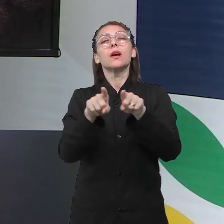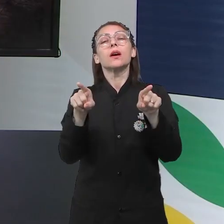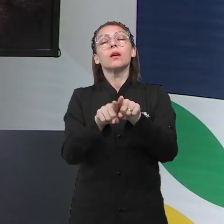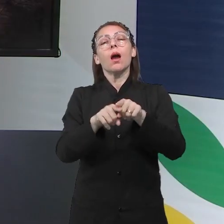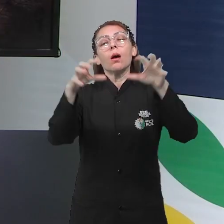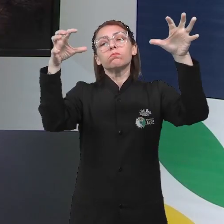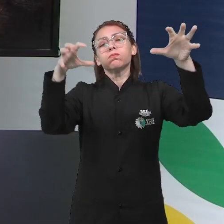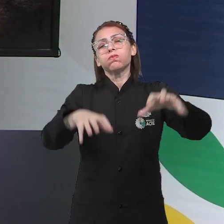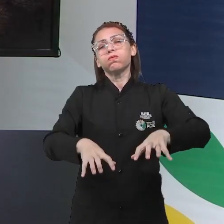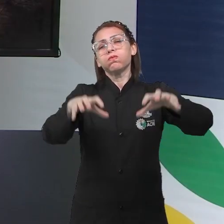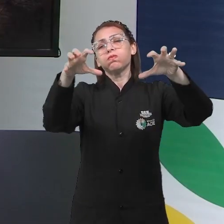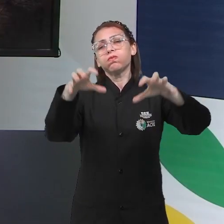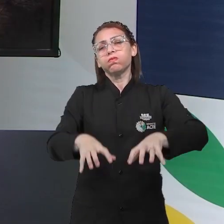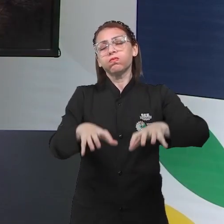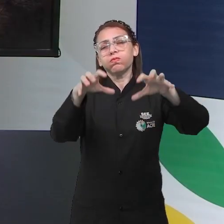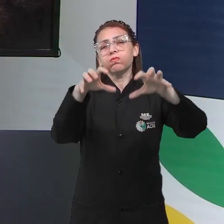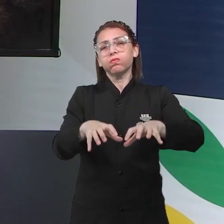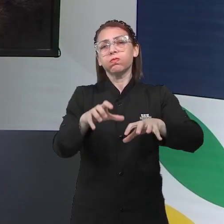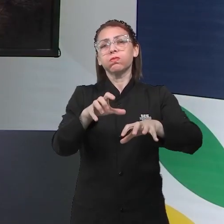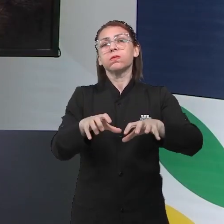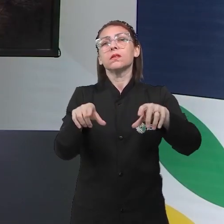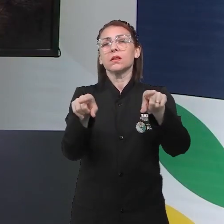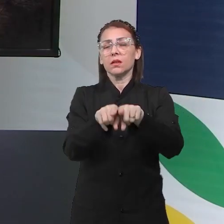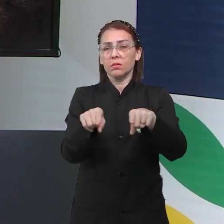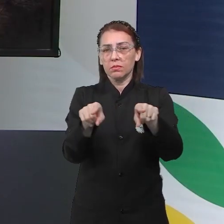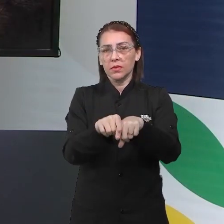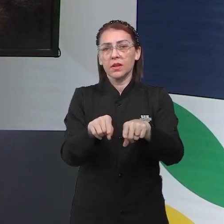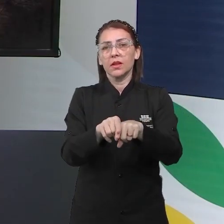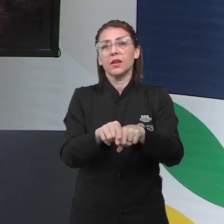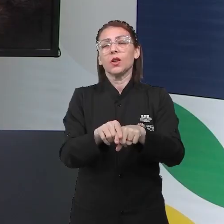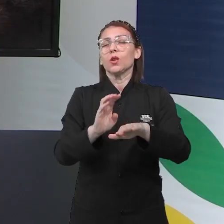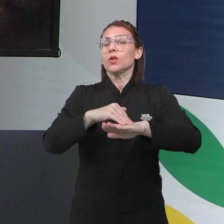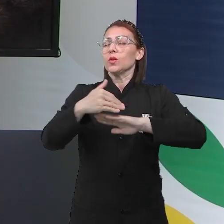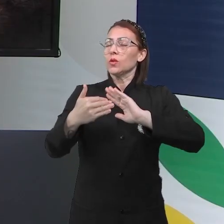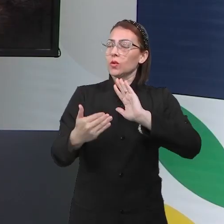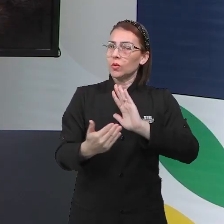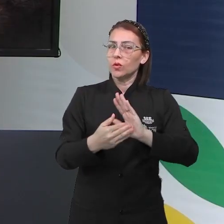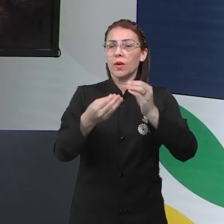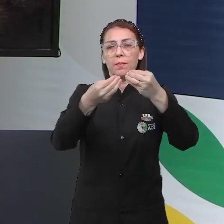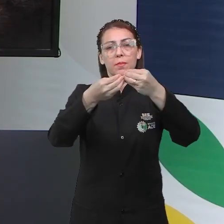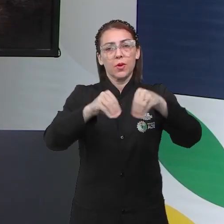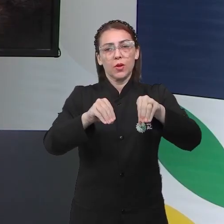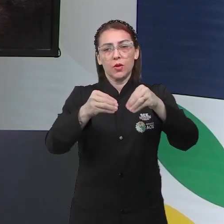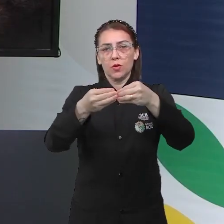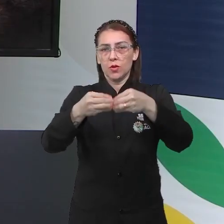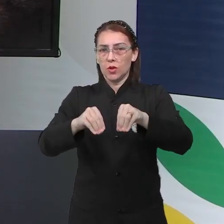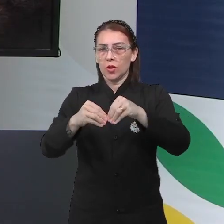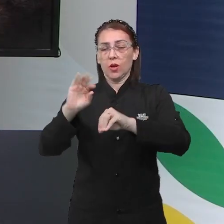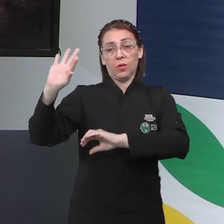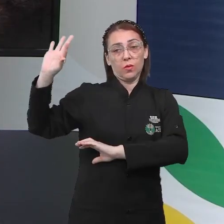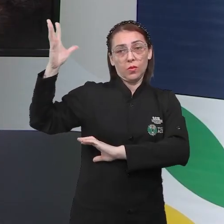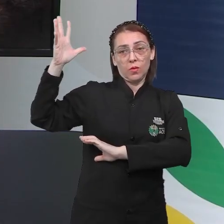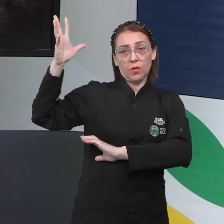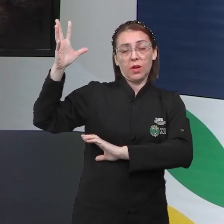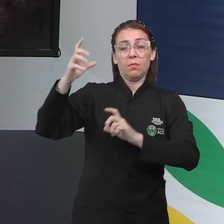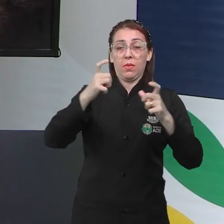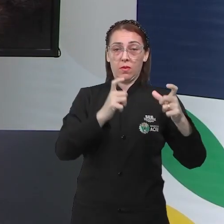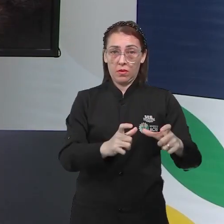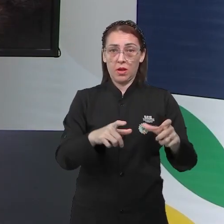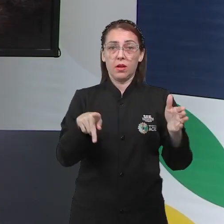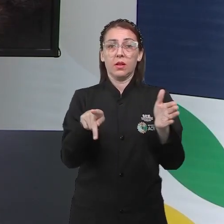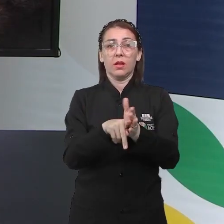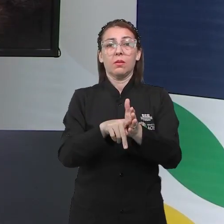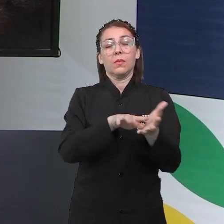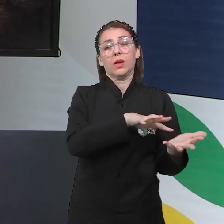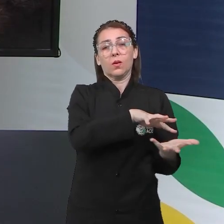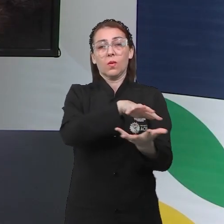muito chuvosos, períodos muito chuvosos, além do normal, e tudo isso vai afetando a dinâmica do clima a nível local e a